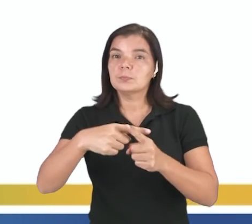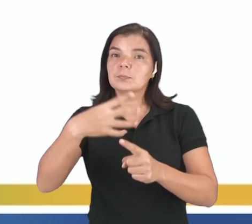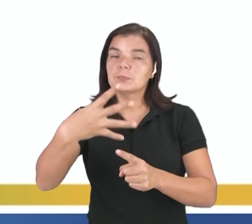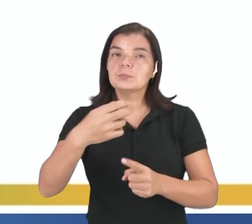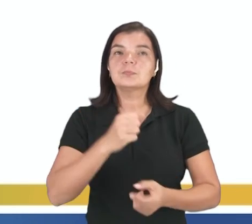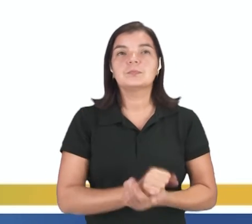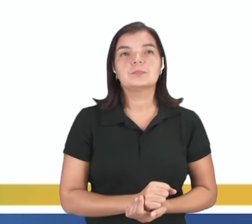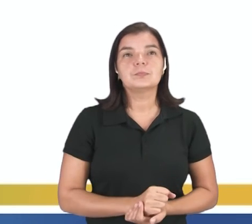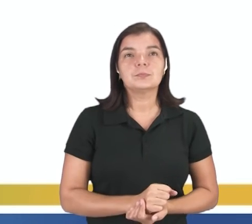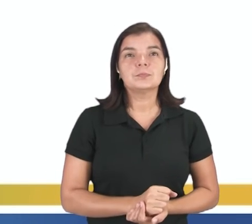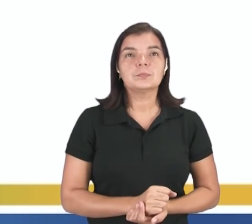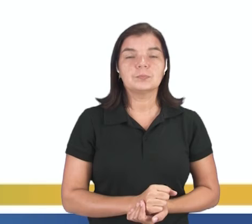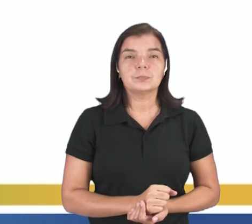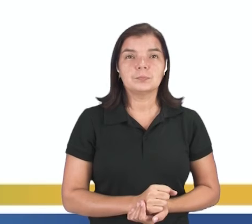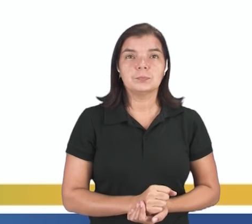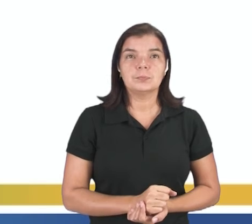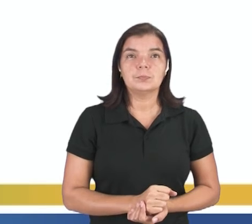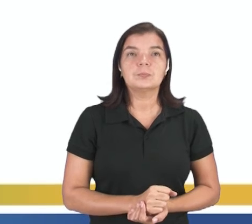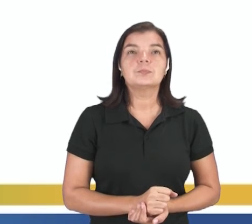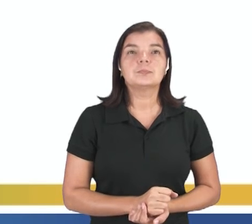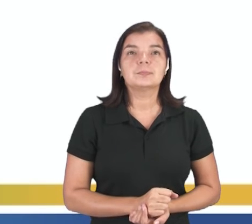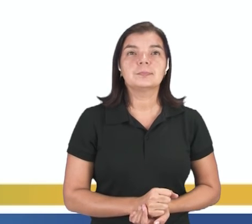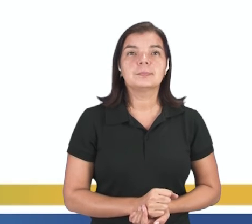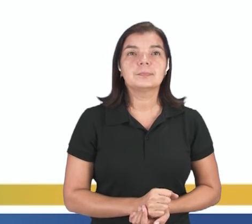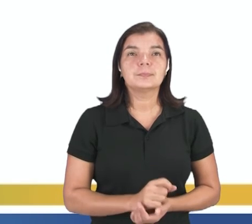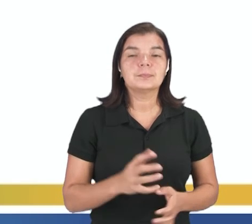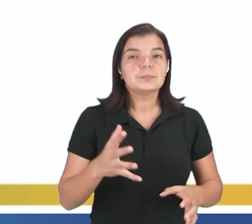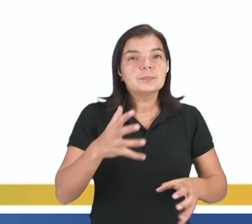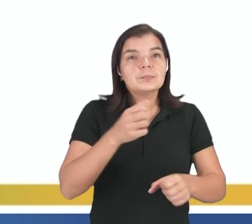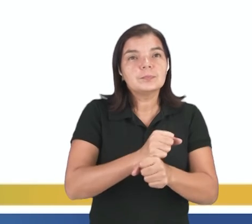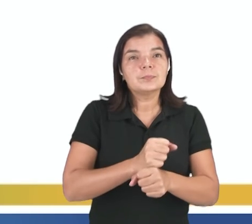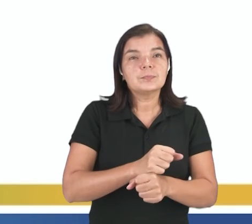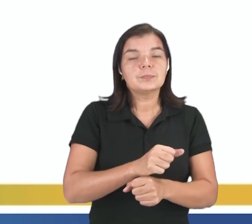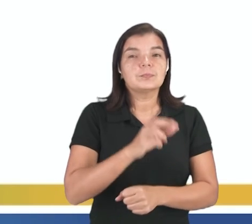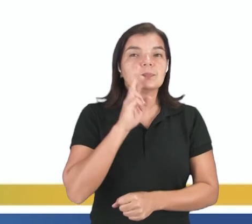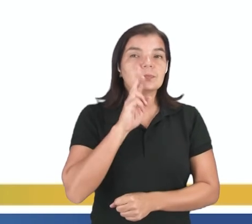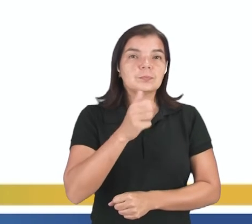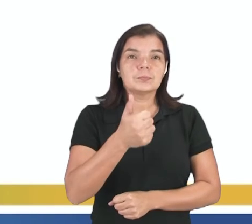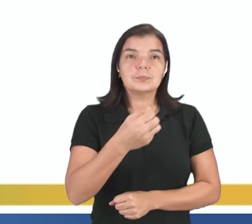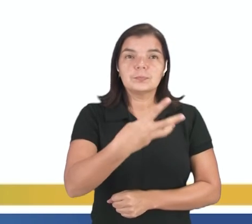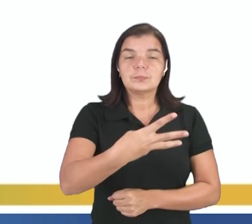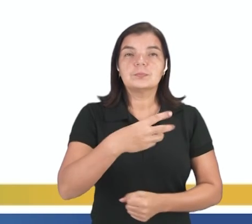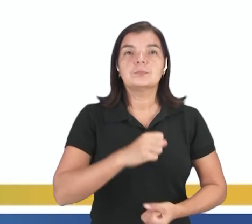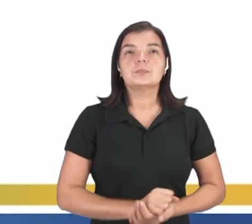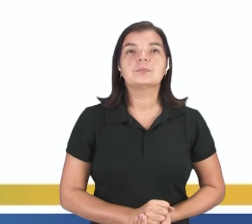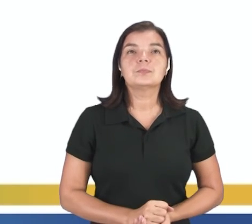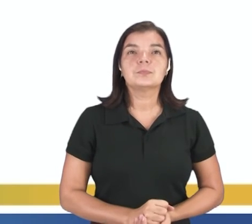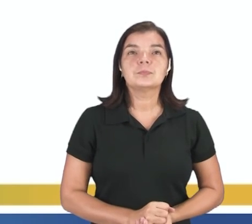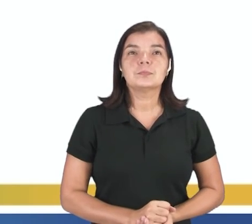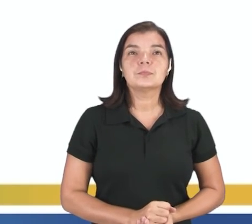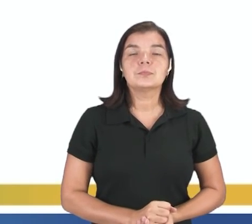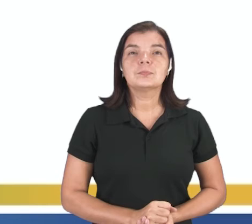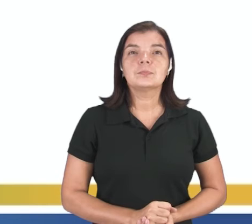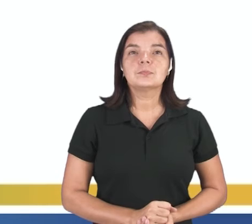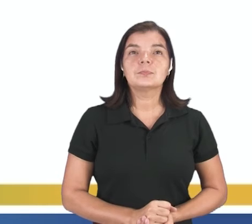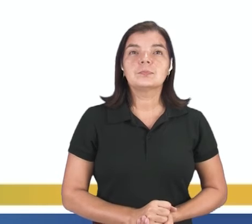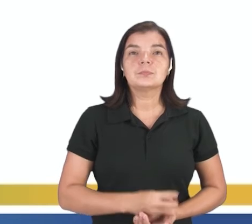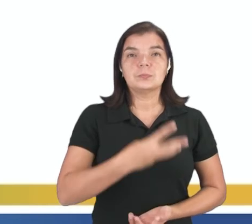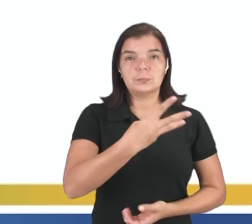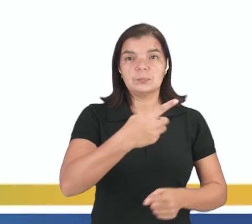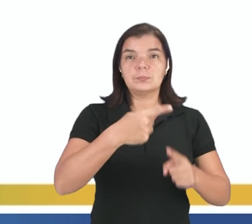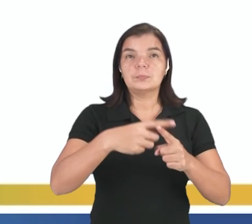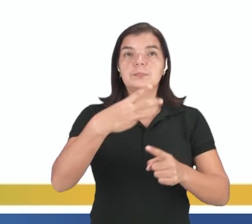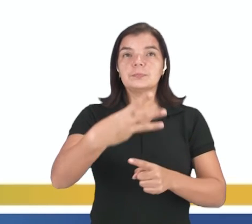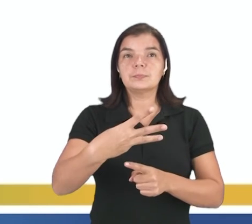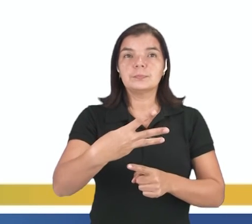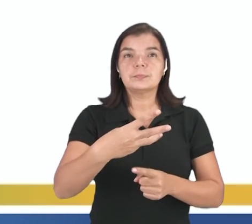aí, multiplica, multiplica e depois soma. O resultado é 13. Aqui, 3